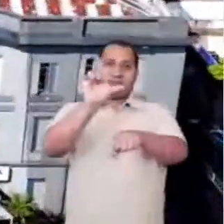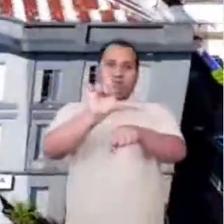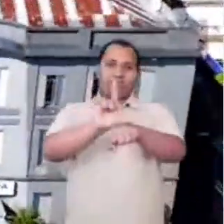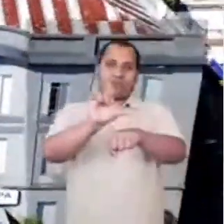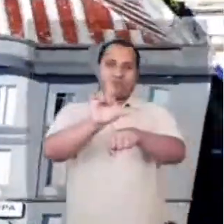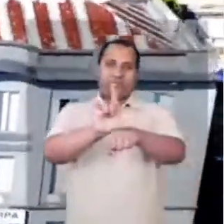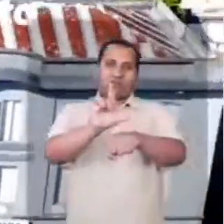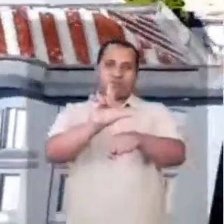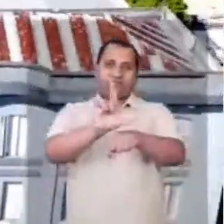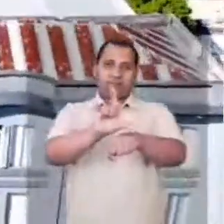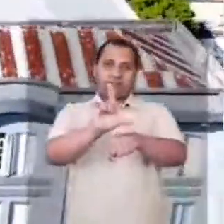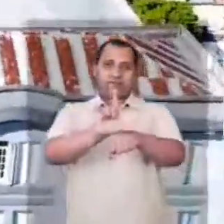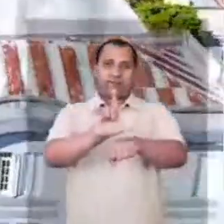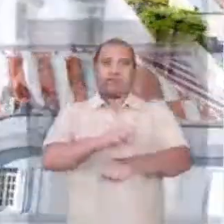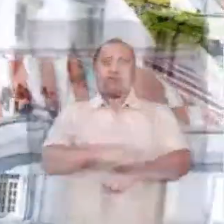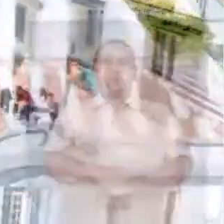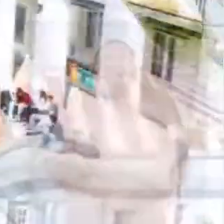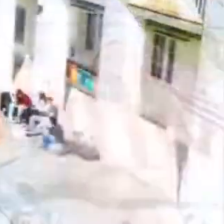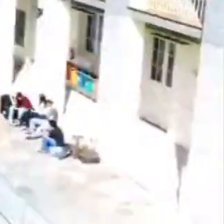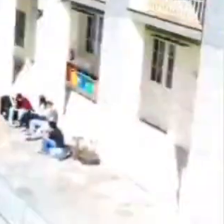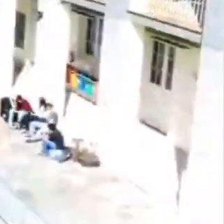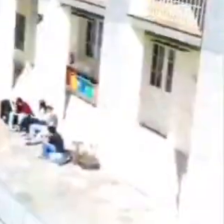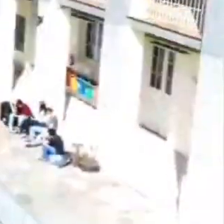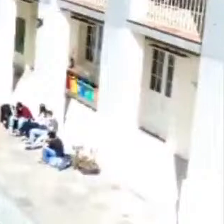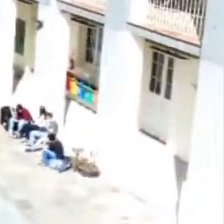Santana do Livramento.